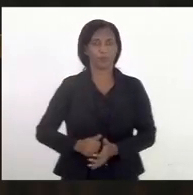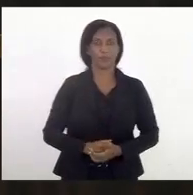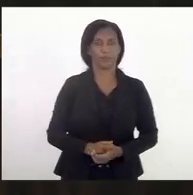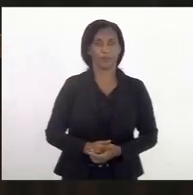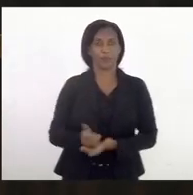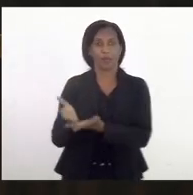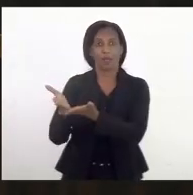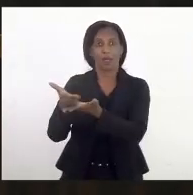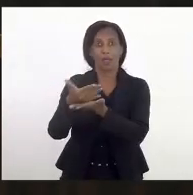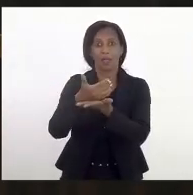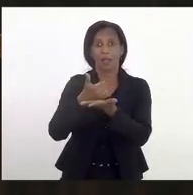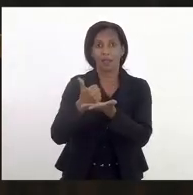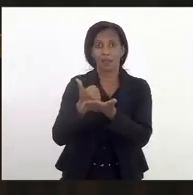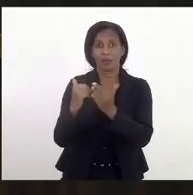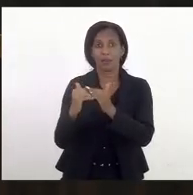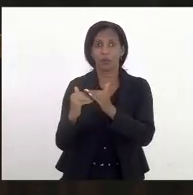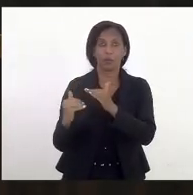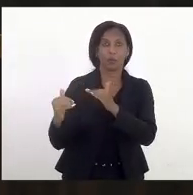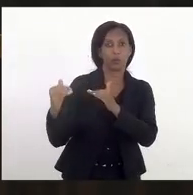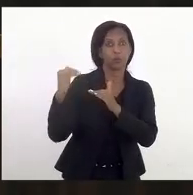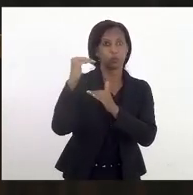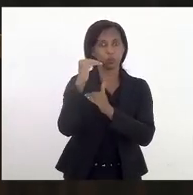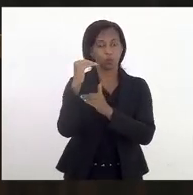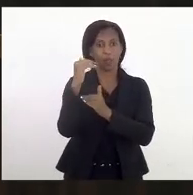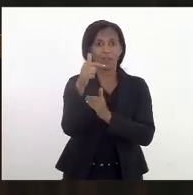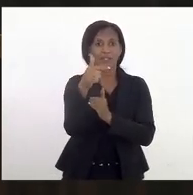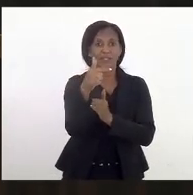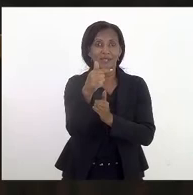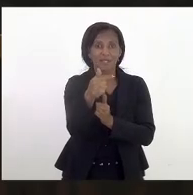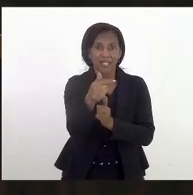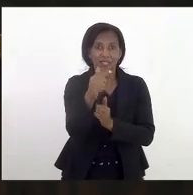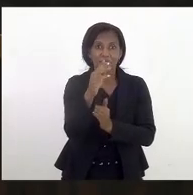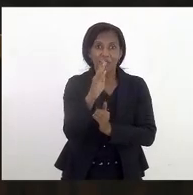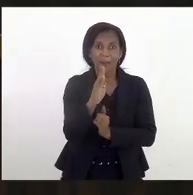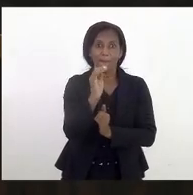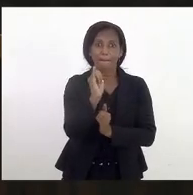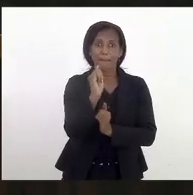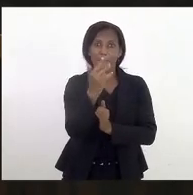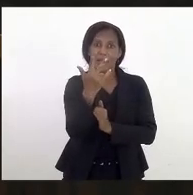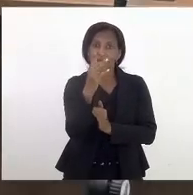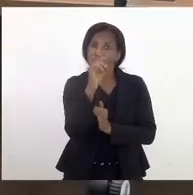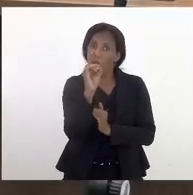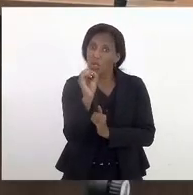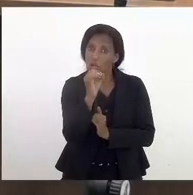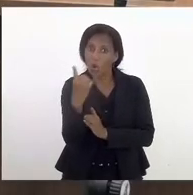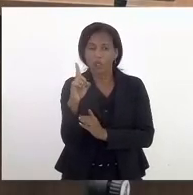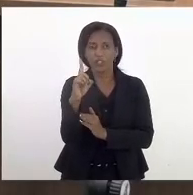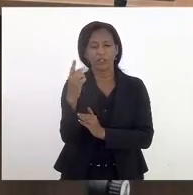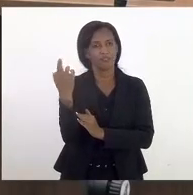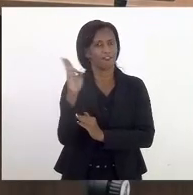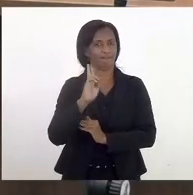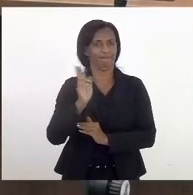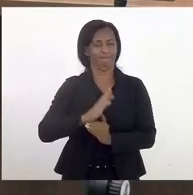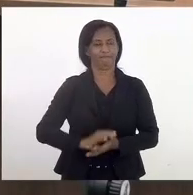a arrecadação subiu Luiz Paulo há sete bilhões de reais